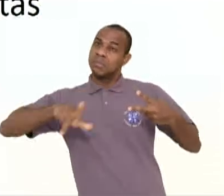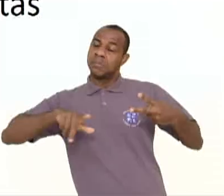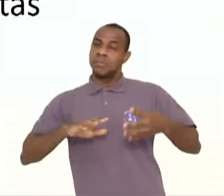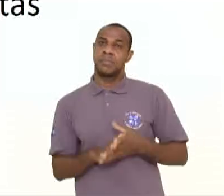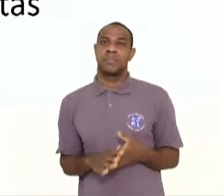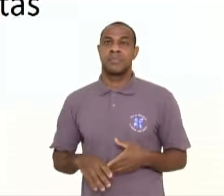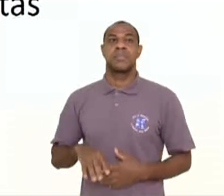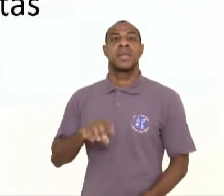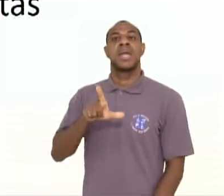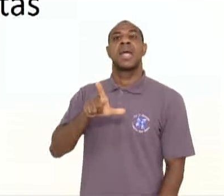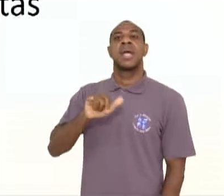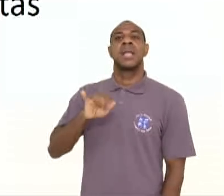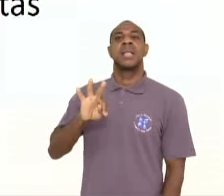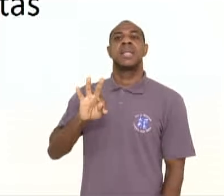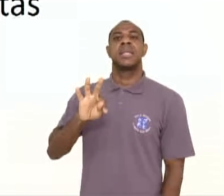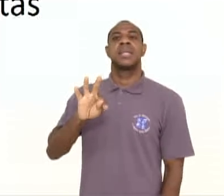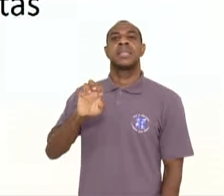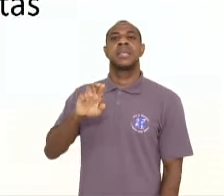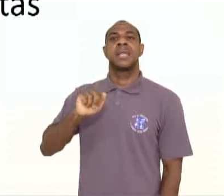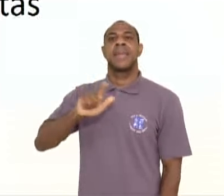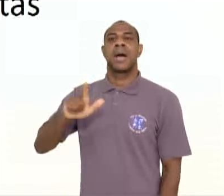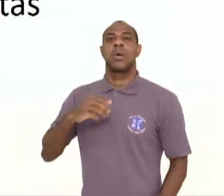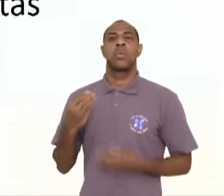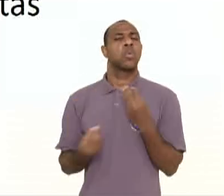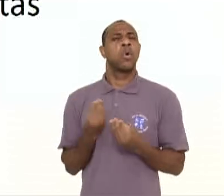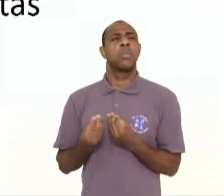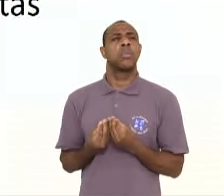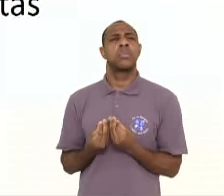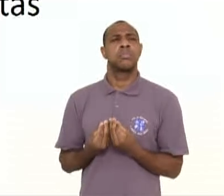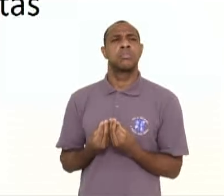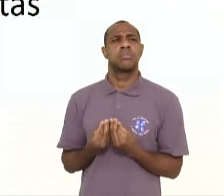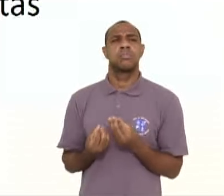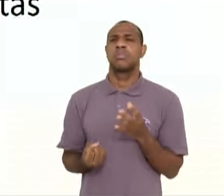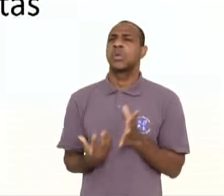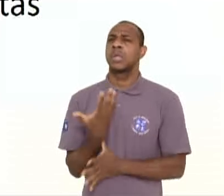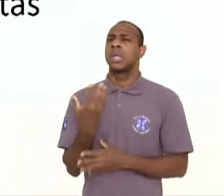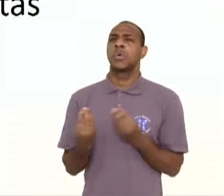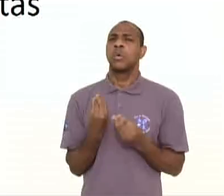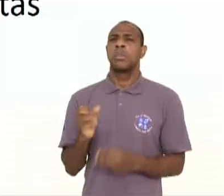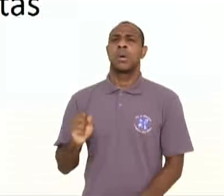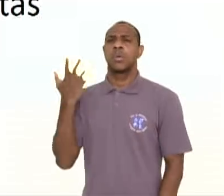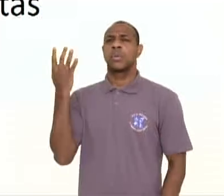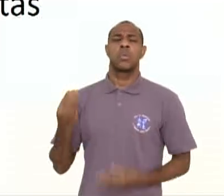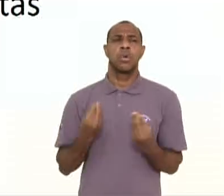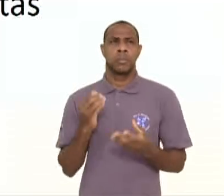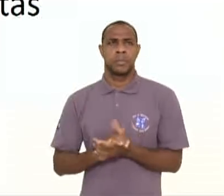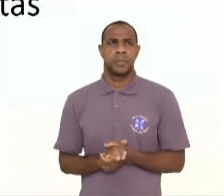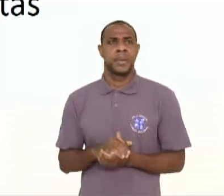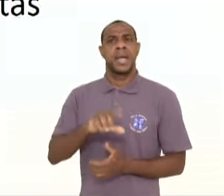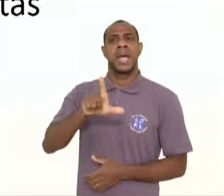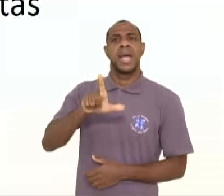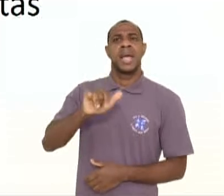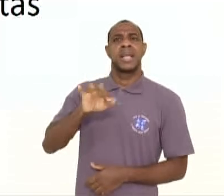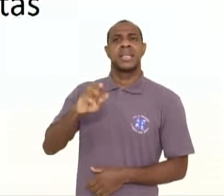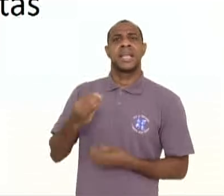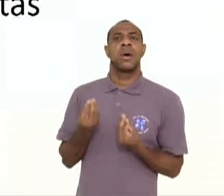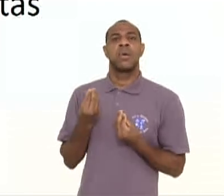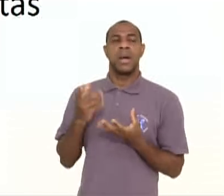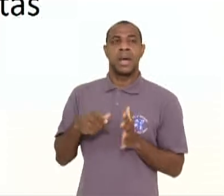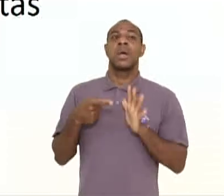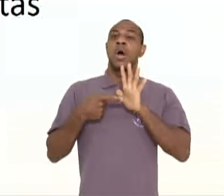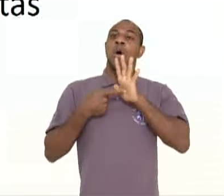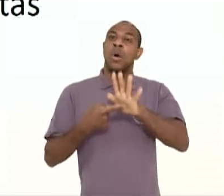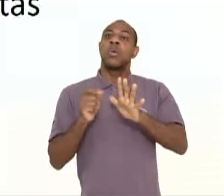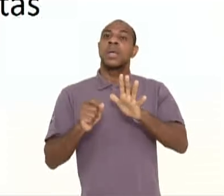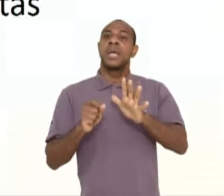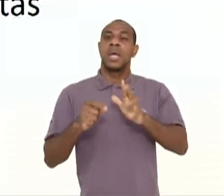forma literal é uma delas. Então como que funciona a forma literal do estilo da mímica? Então, a forma literal é quando representa-se